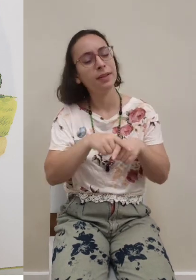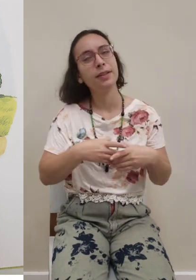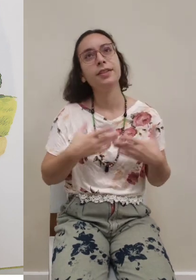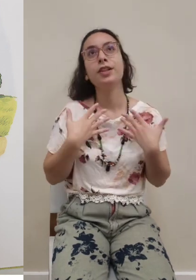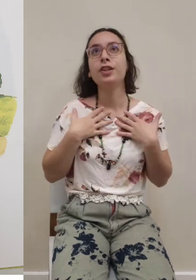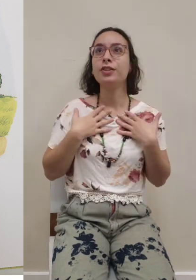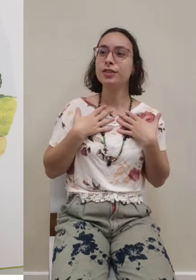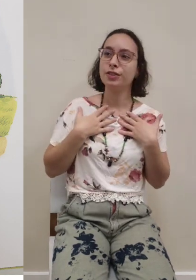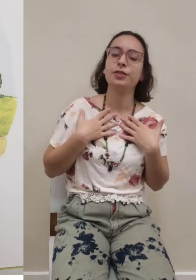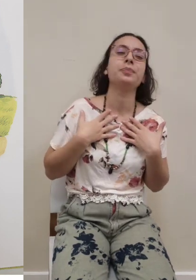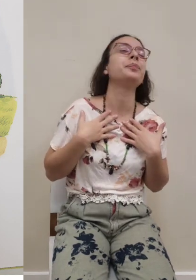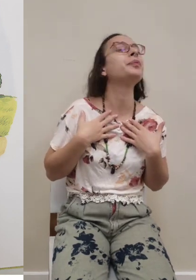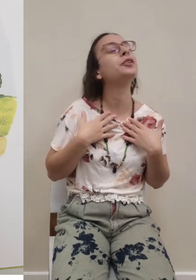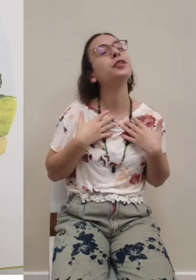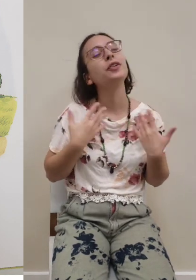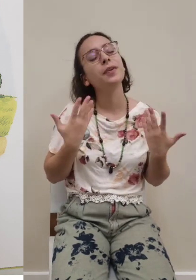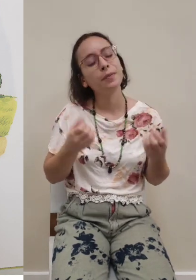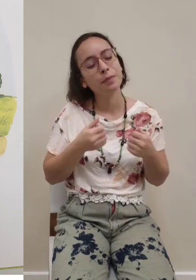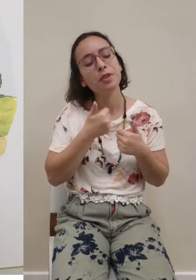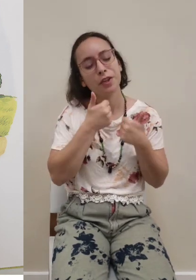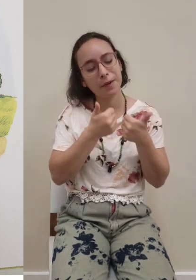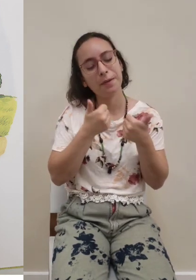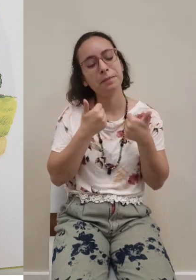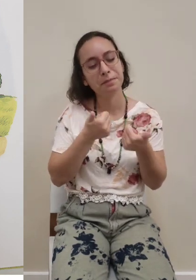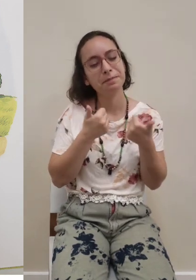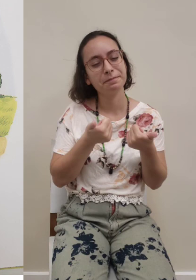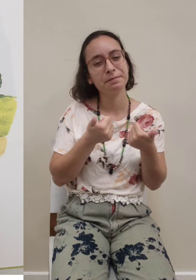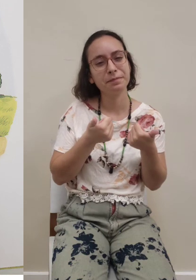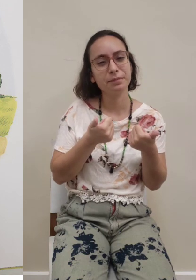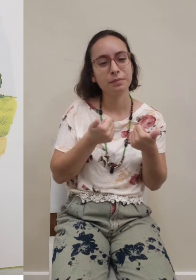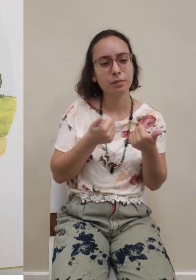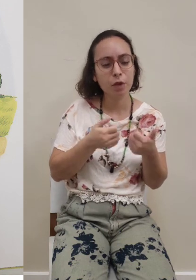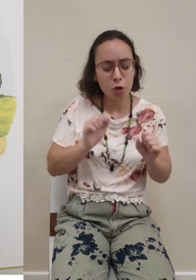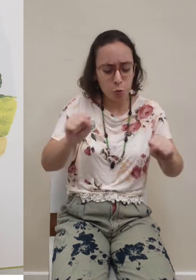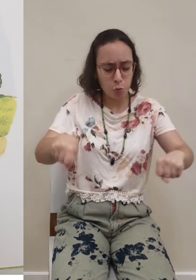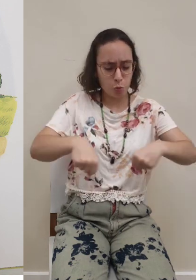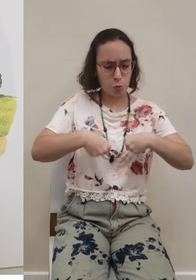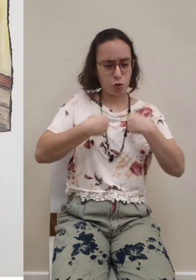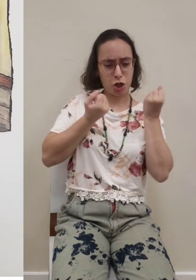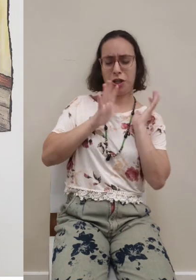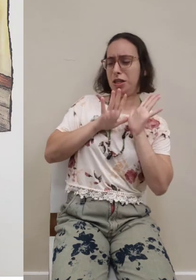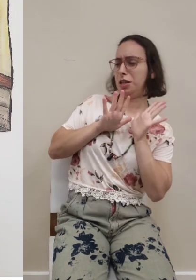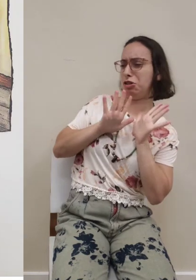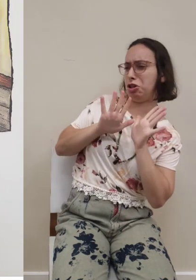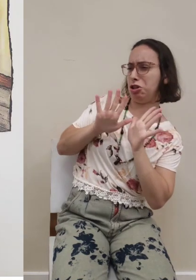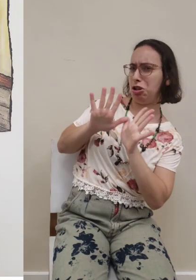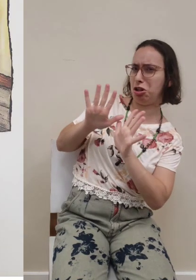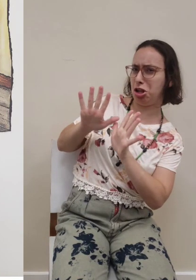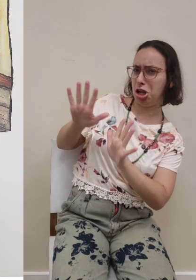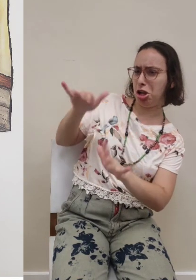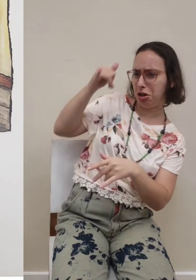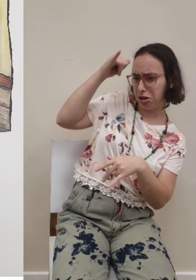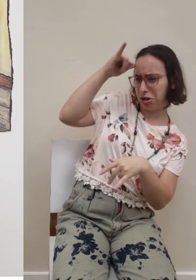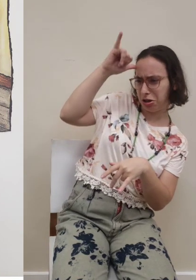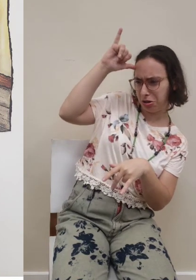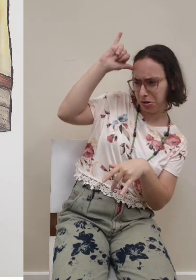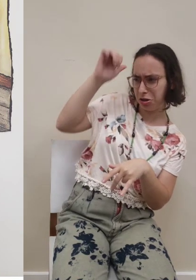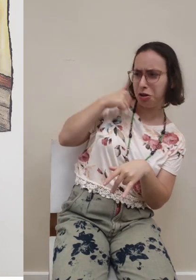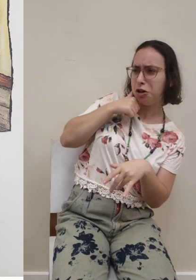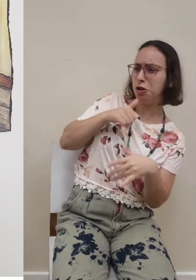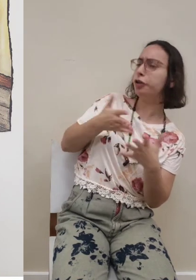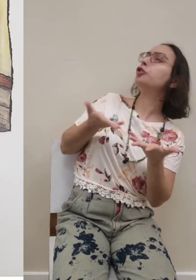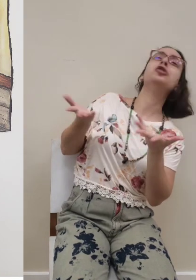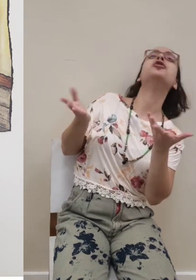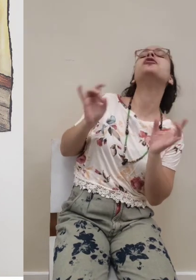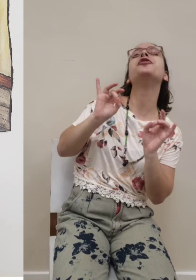Ai, já estou começando a me sentir bem. Com muito esforço, empurrou a vaca para fora. Vejam